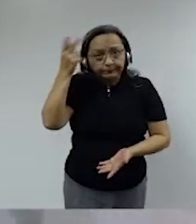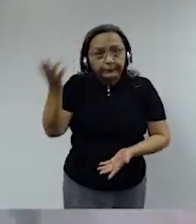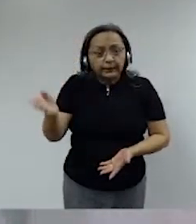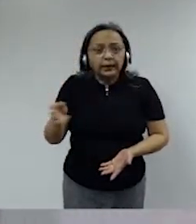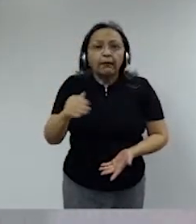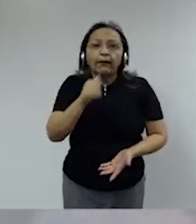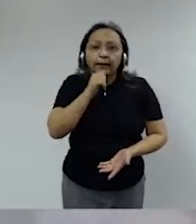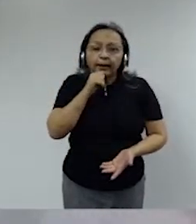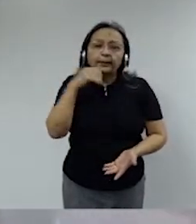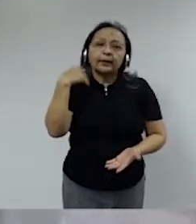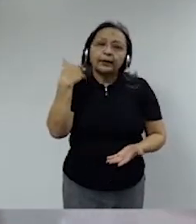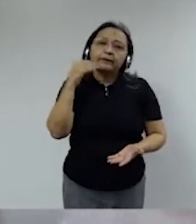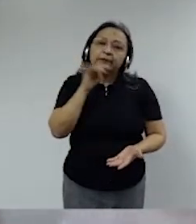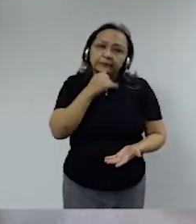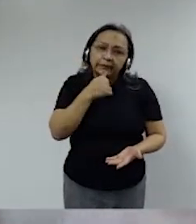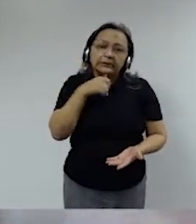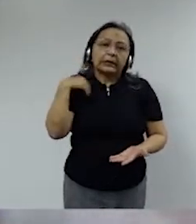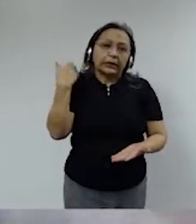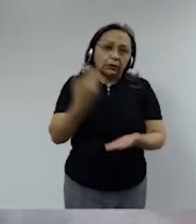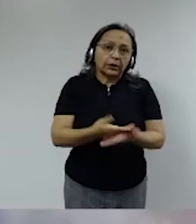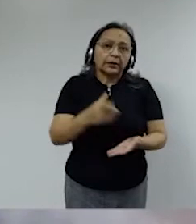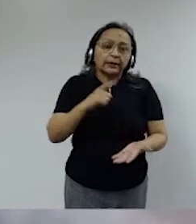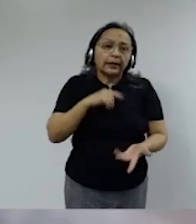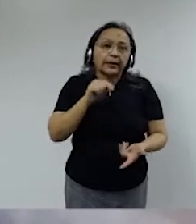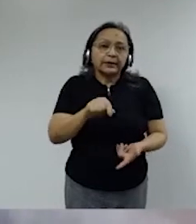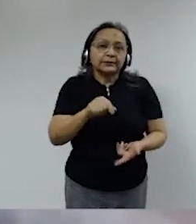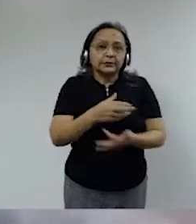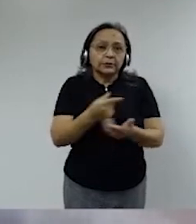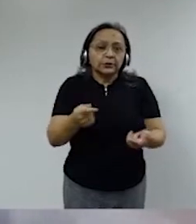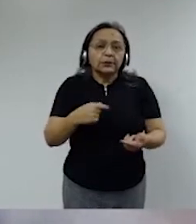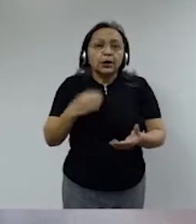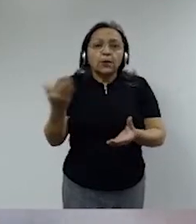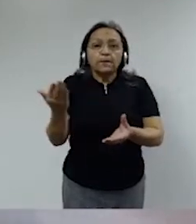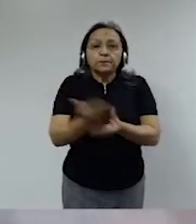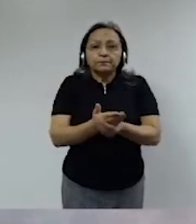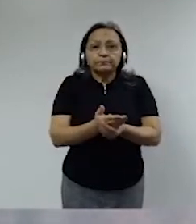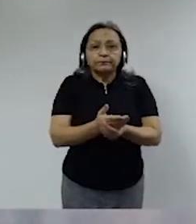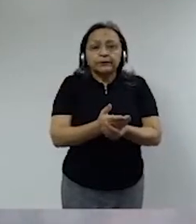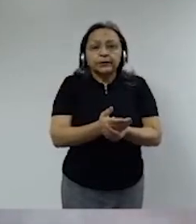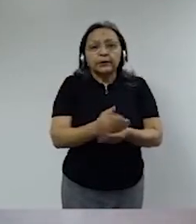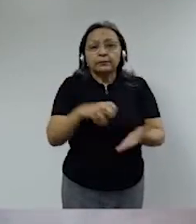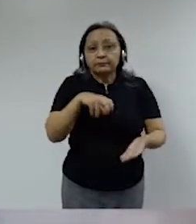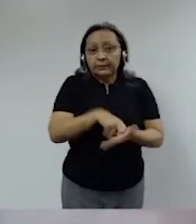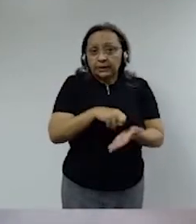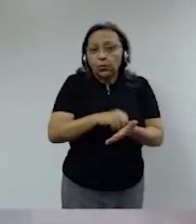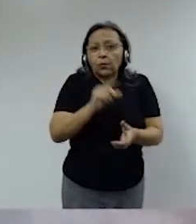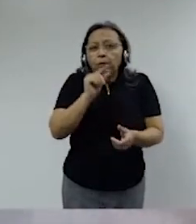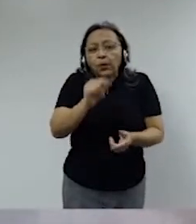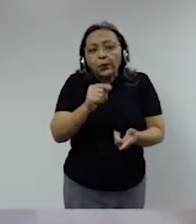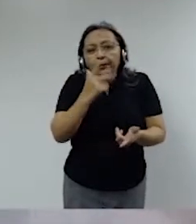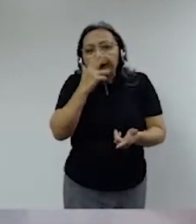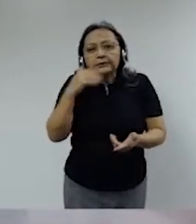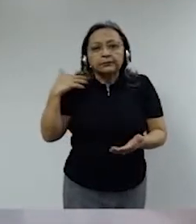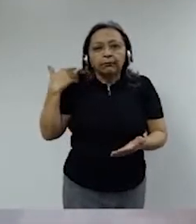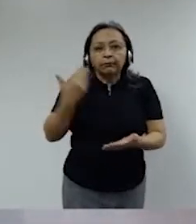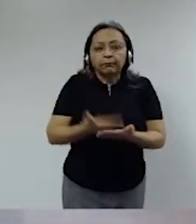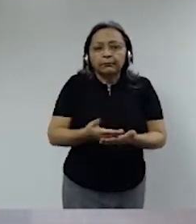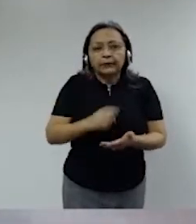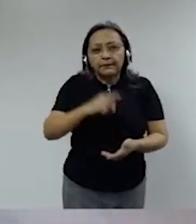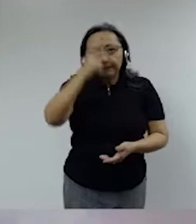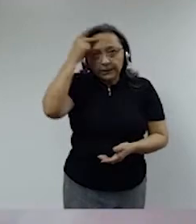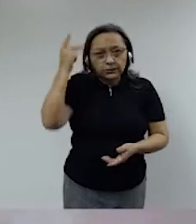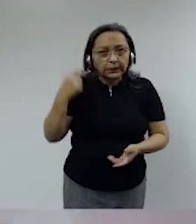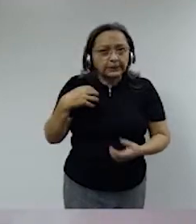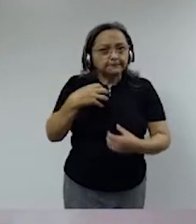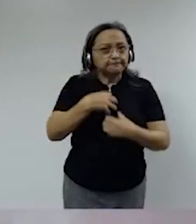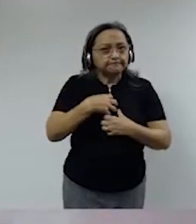esse caldo cultural, né? Uma coisa que eu diria, o processo penal é um pouco rodriguiano. Ainda quem ache que o réu não sabe, o